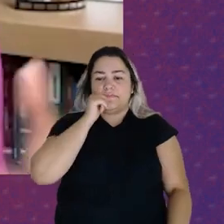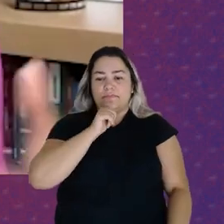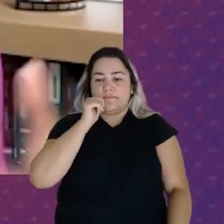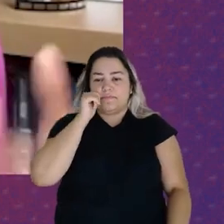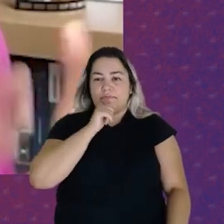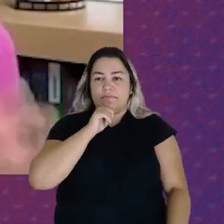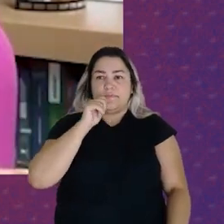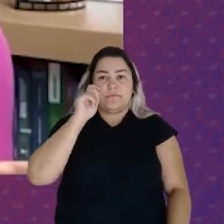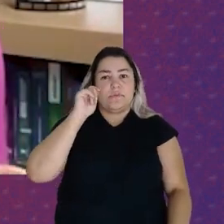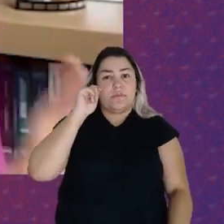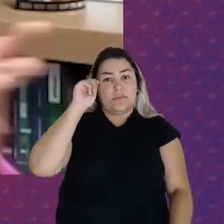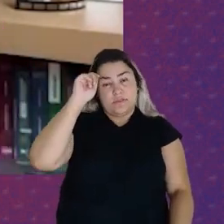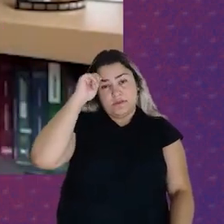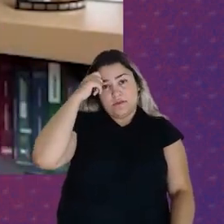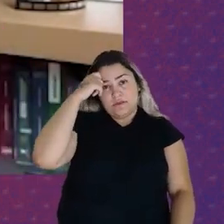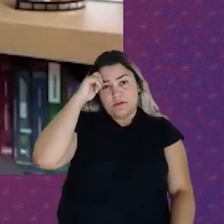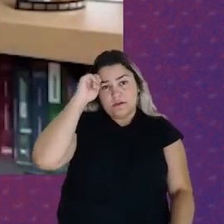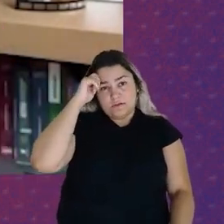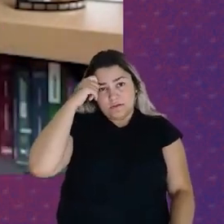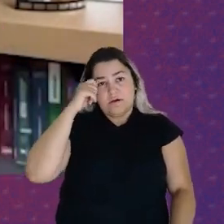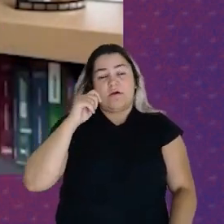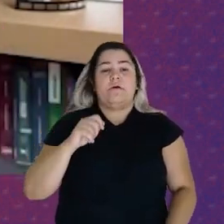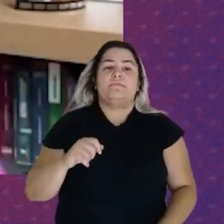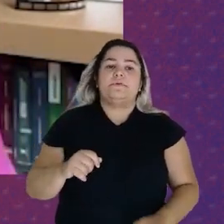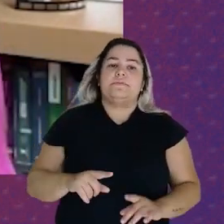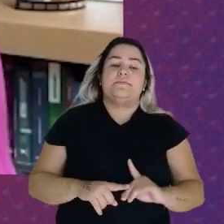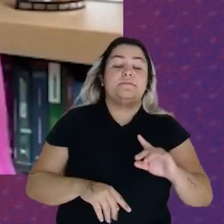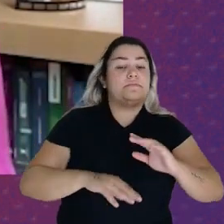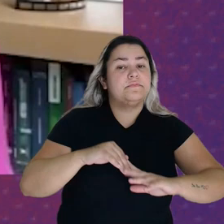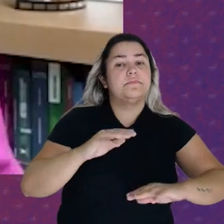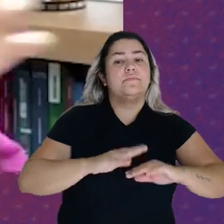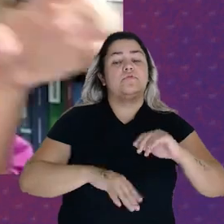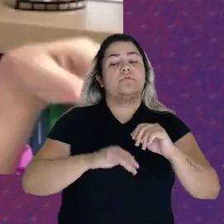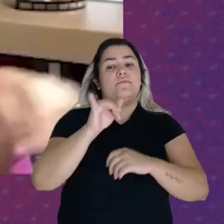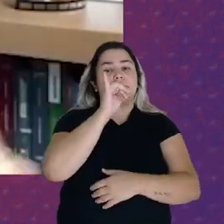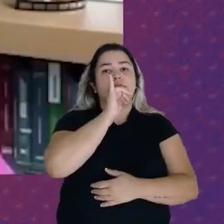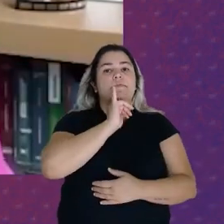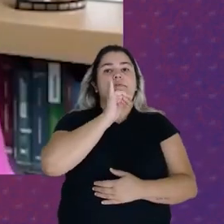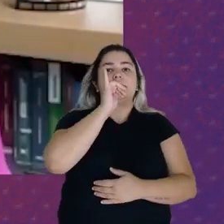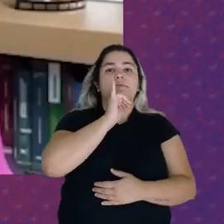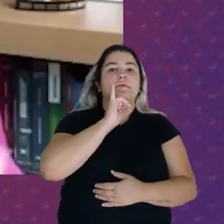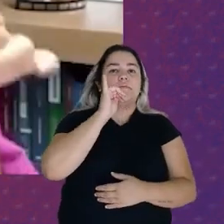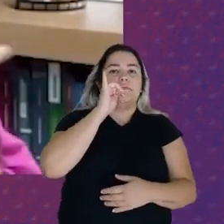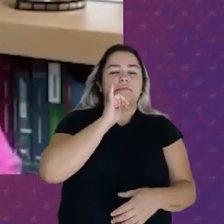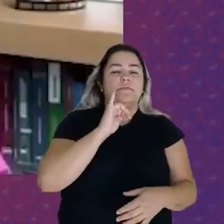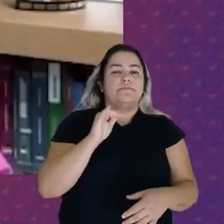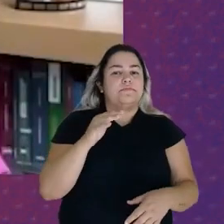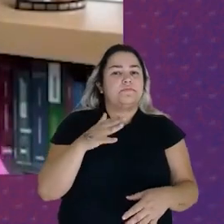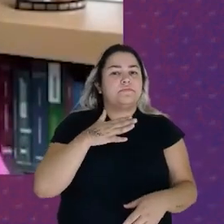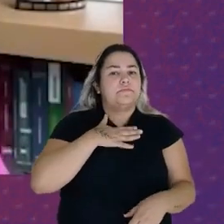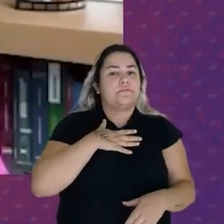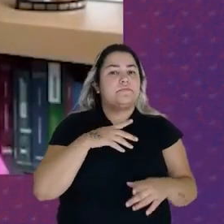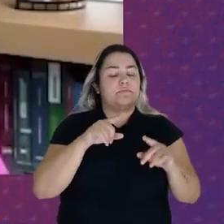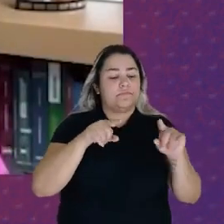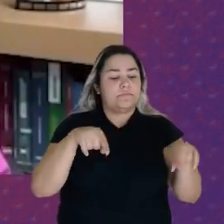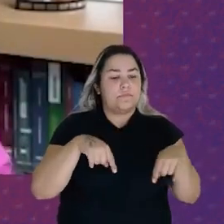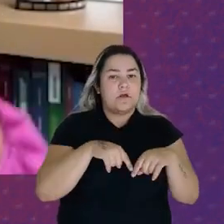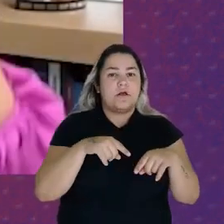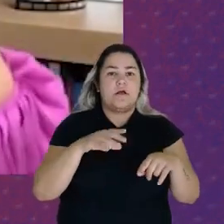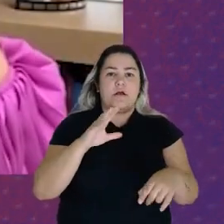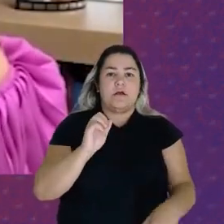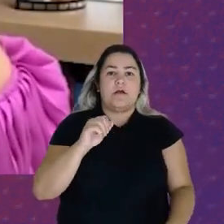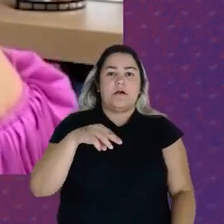nunca ocuparam esse espaço antes, e eu estou dando o exemplo aqui do meu lugar, da Câmara Municipal de